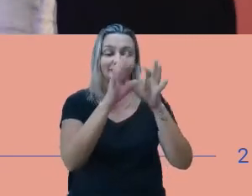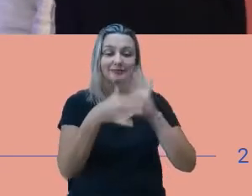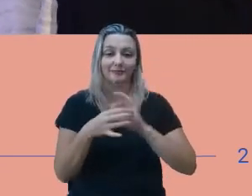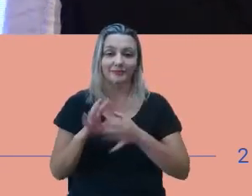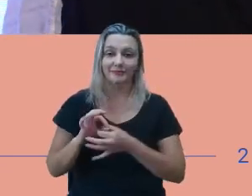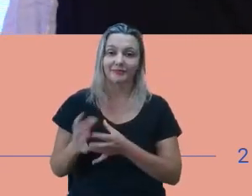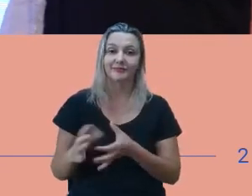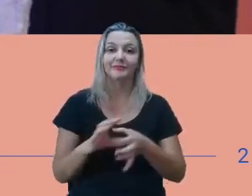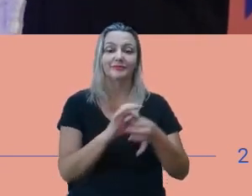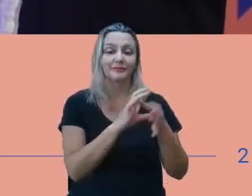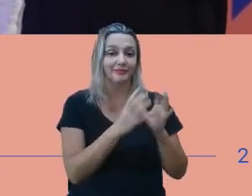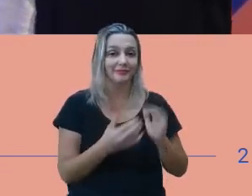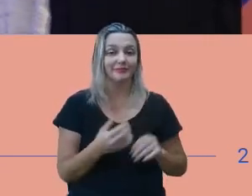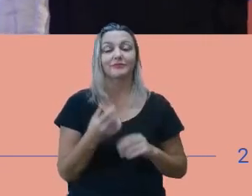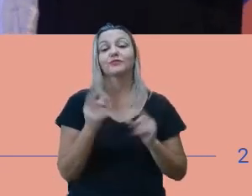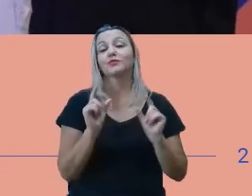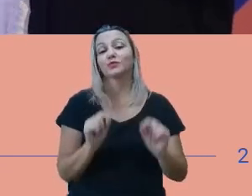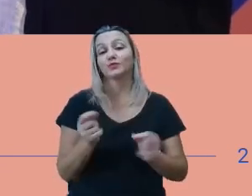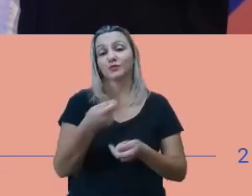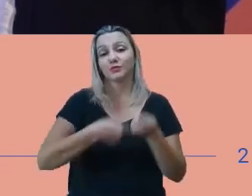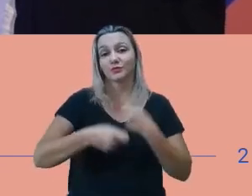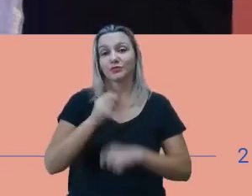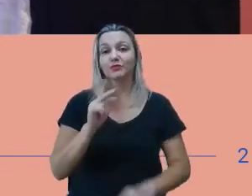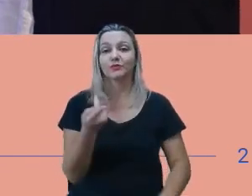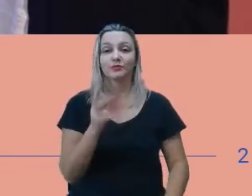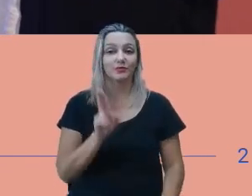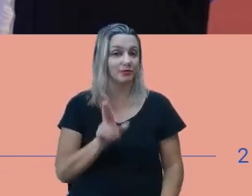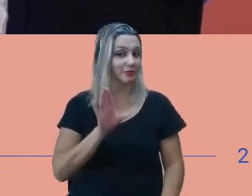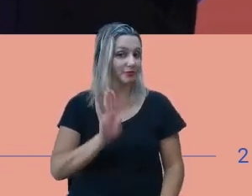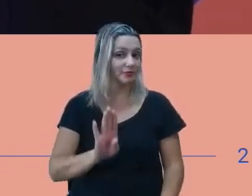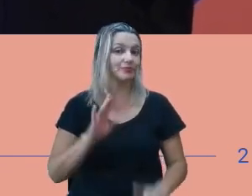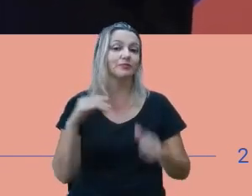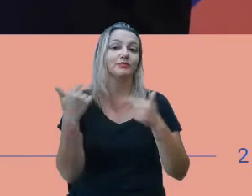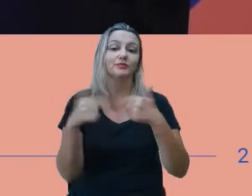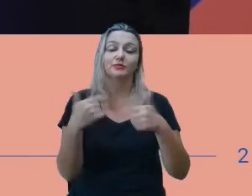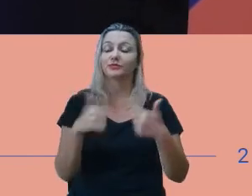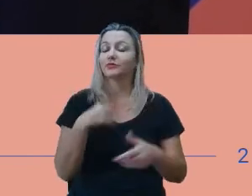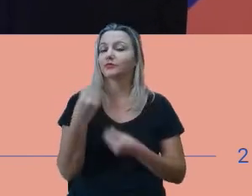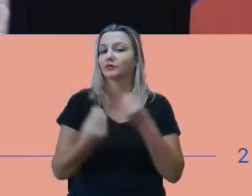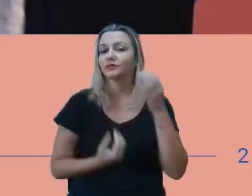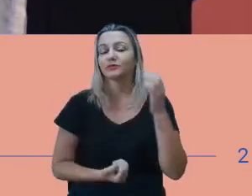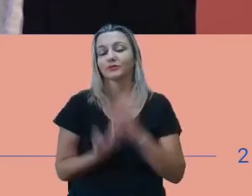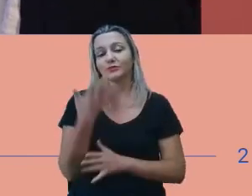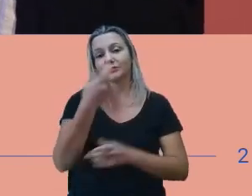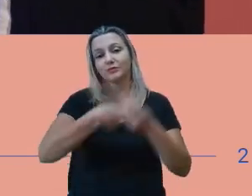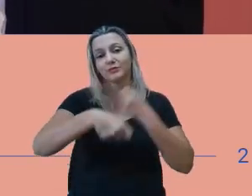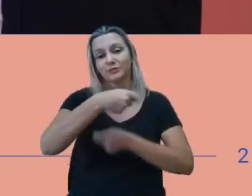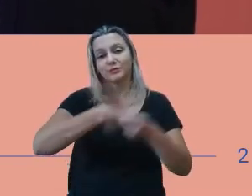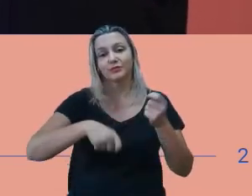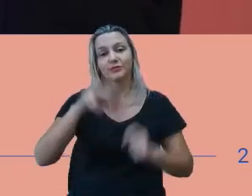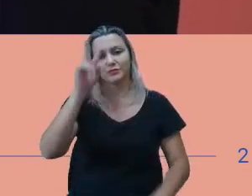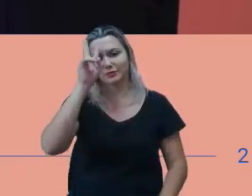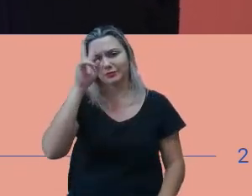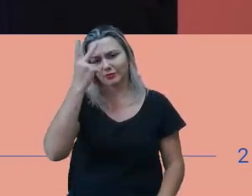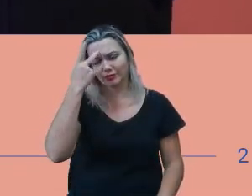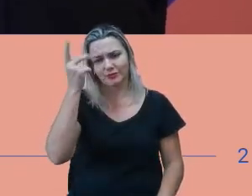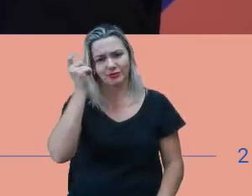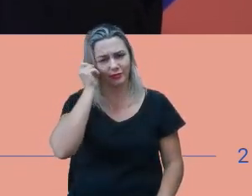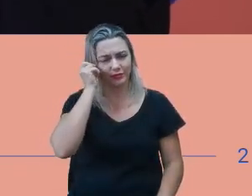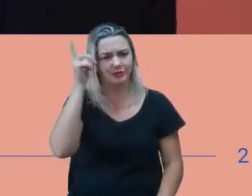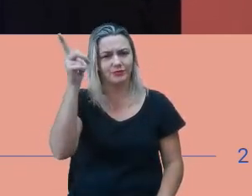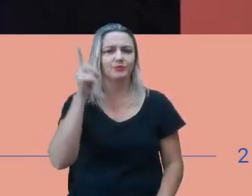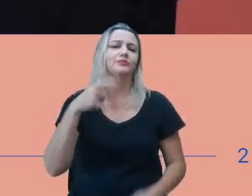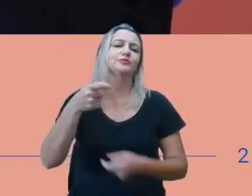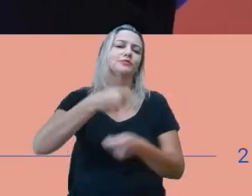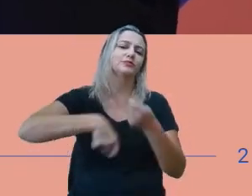fazer essa transição então Hobby trabalha essa parte de criação de mercado de mudança cultural nos negócios mas a gente